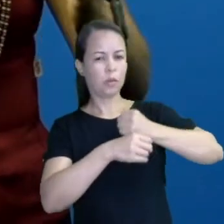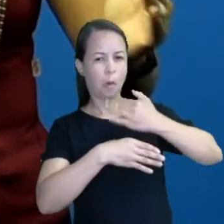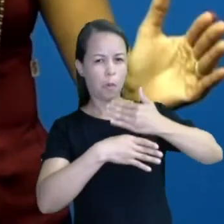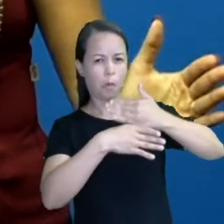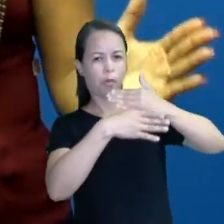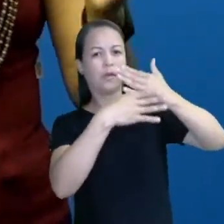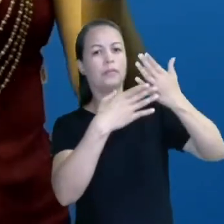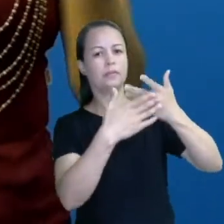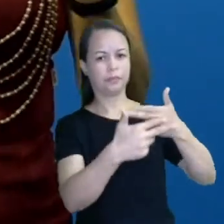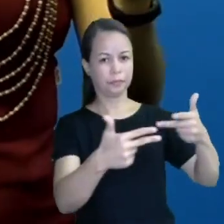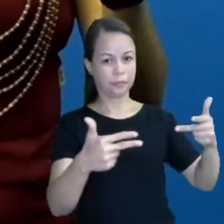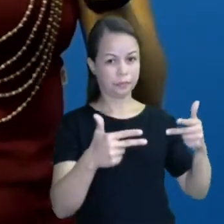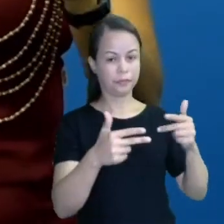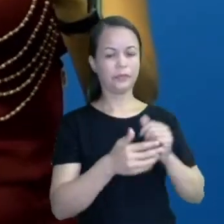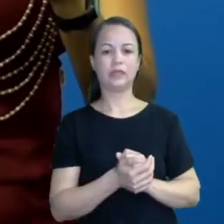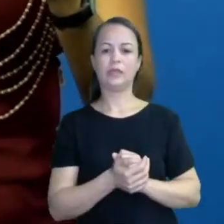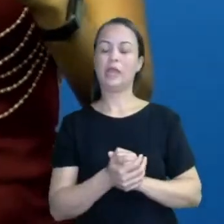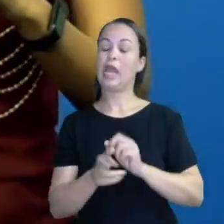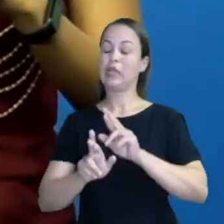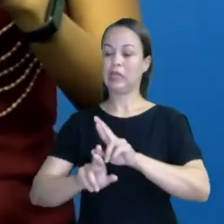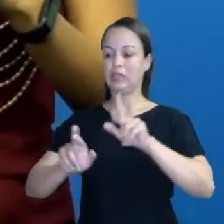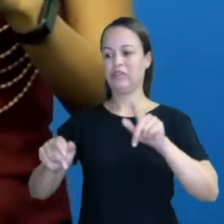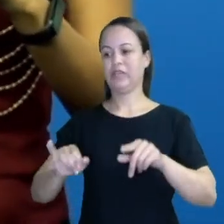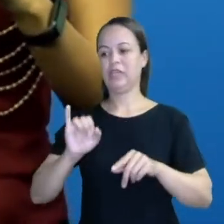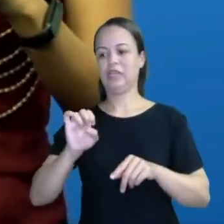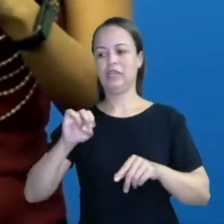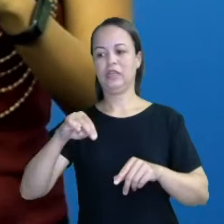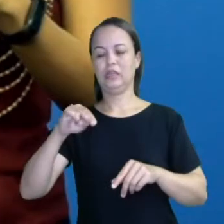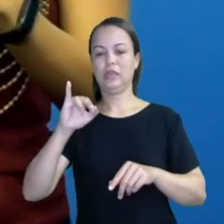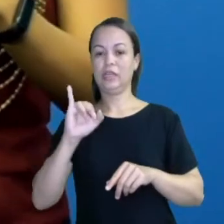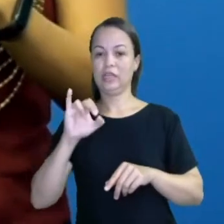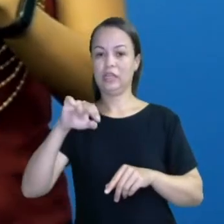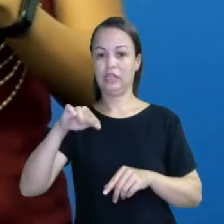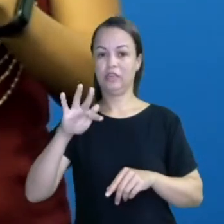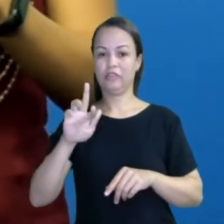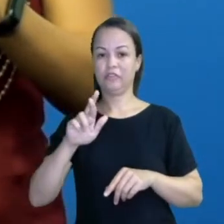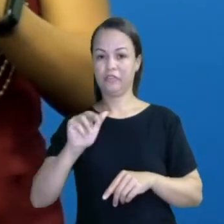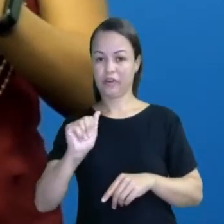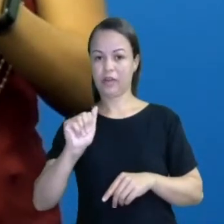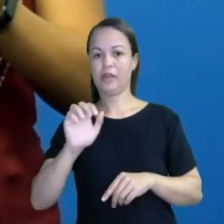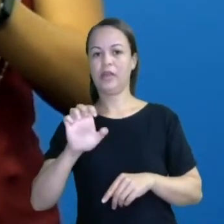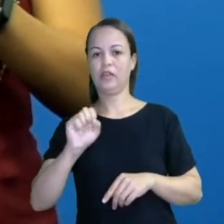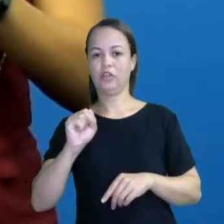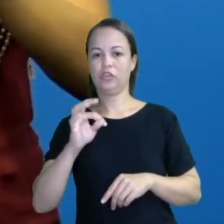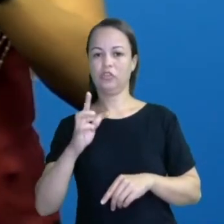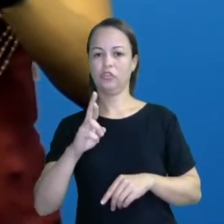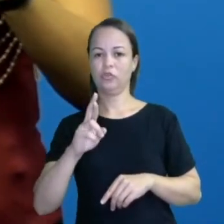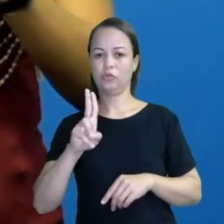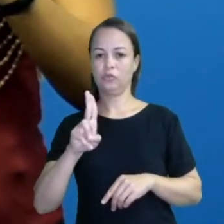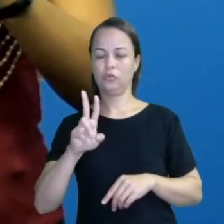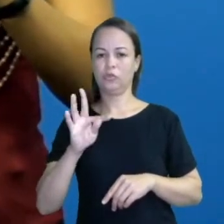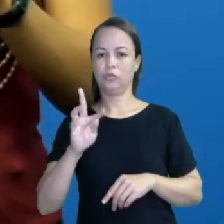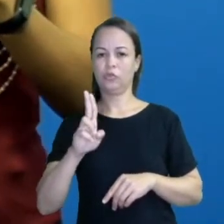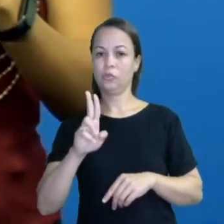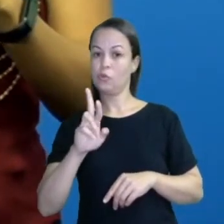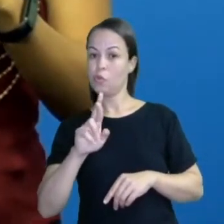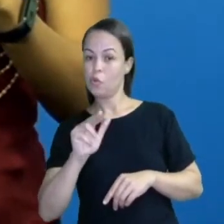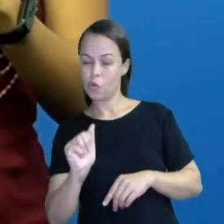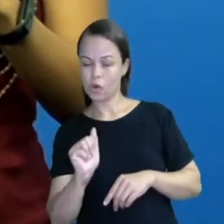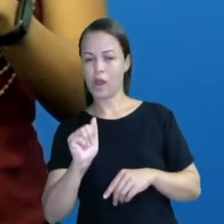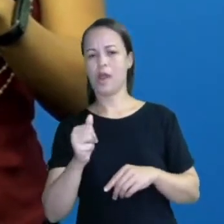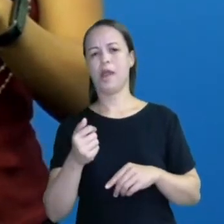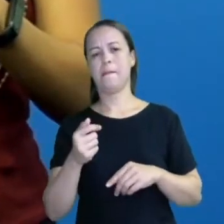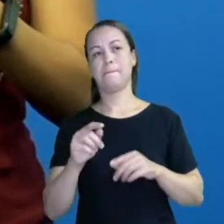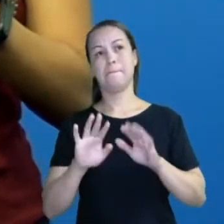é diferente de infraestrutura. Então, cidade é diferente de infraestrutura. Porém, toda cidade precisa